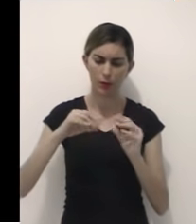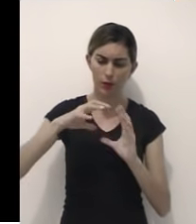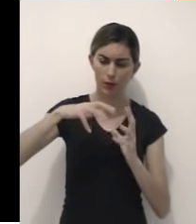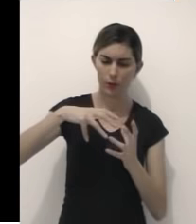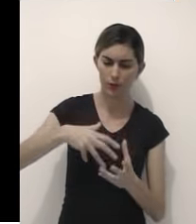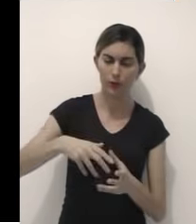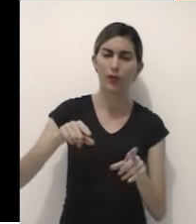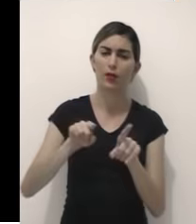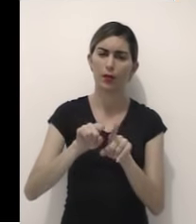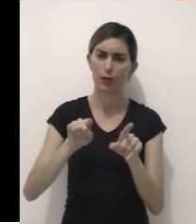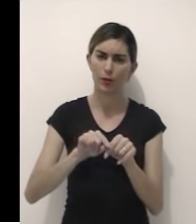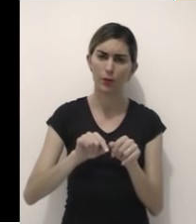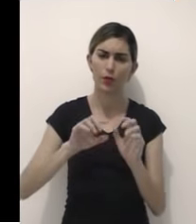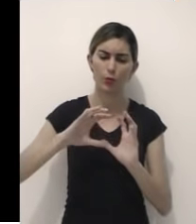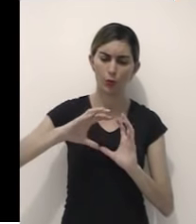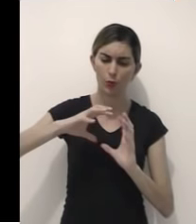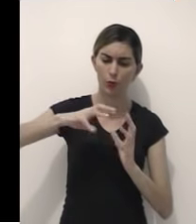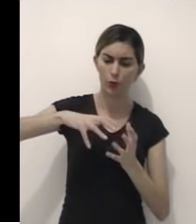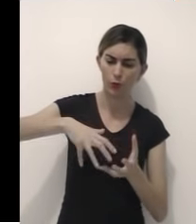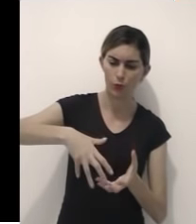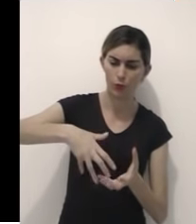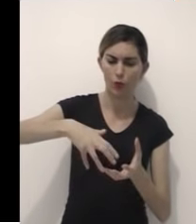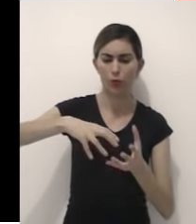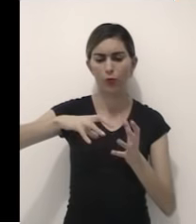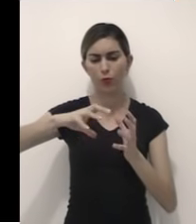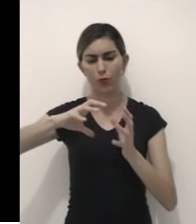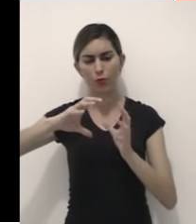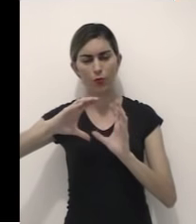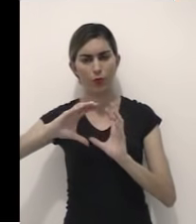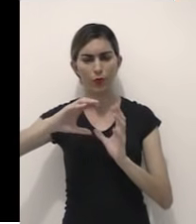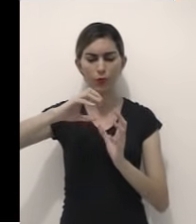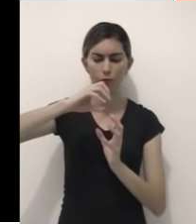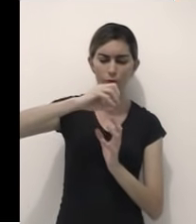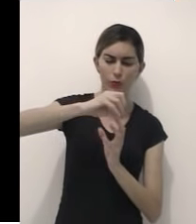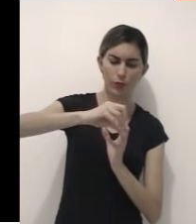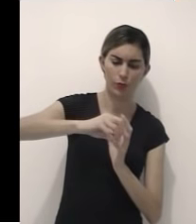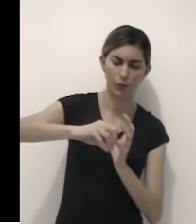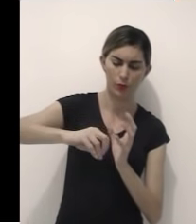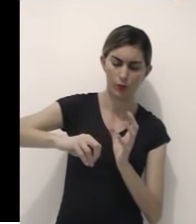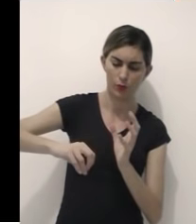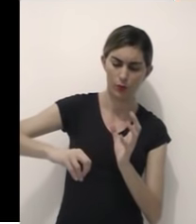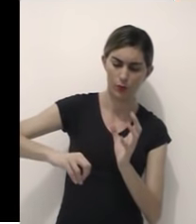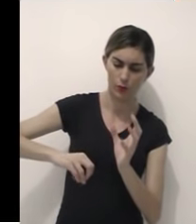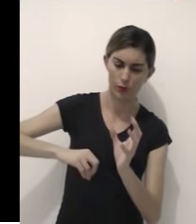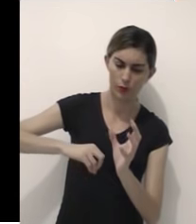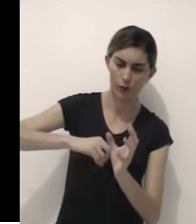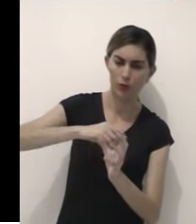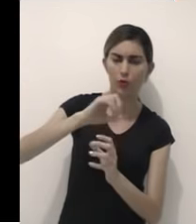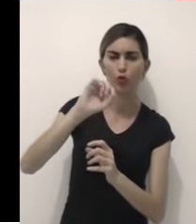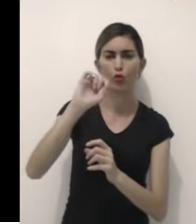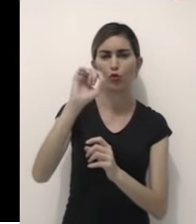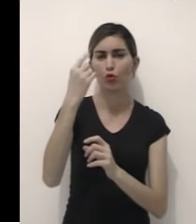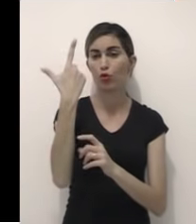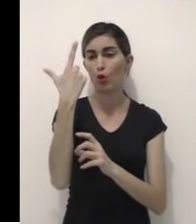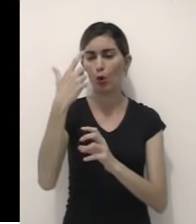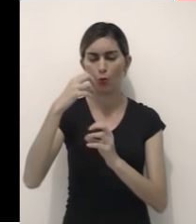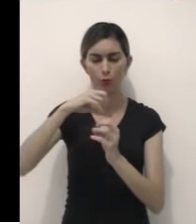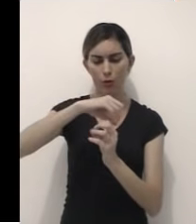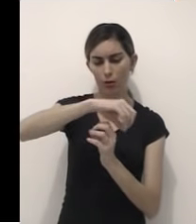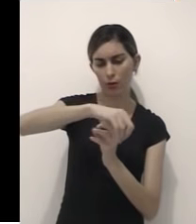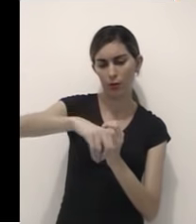Terra, ela também realiza um movimento de translação, dando a volta ao redor do